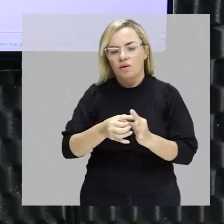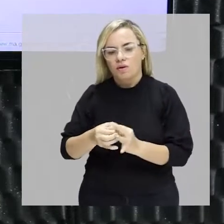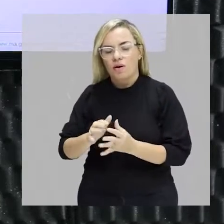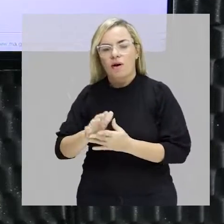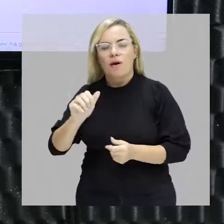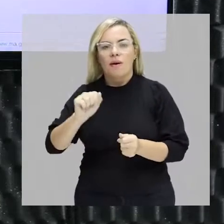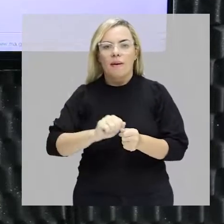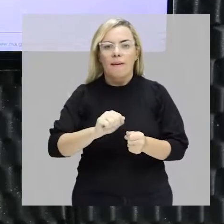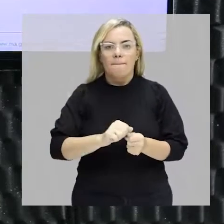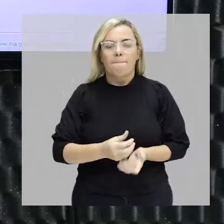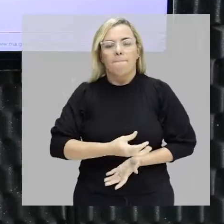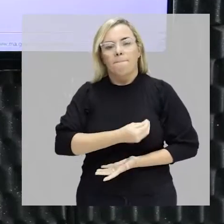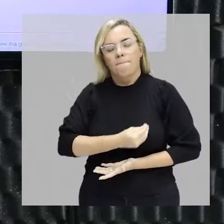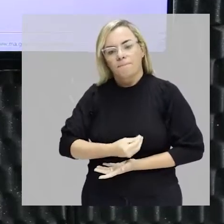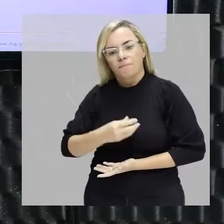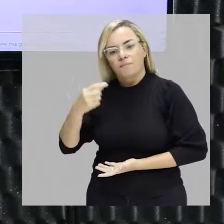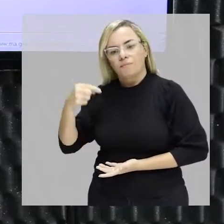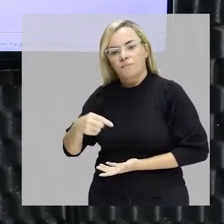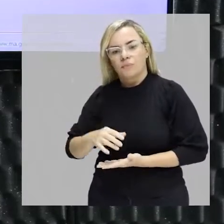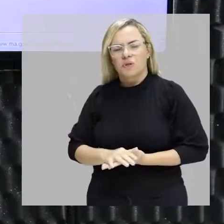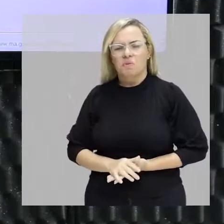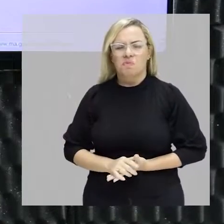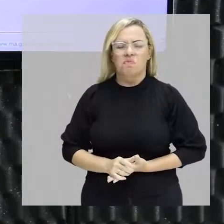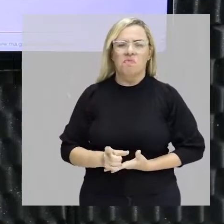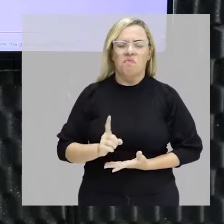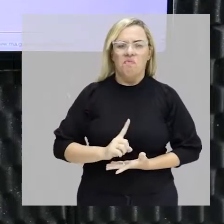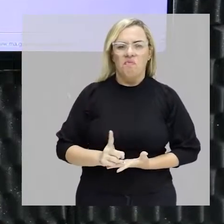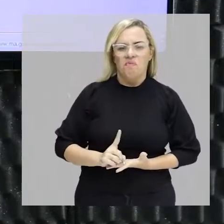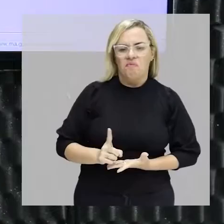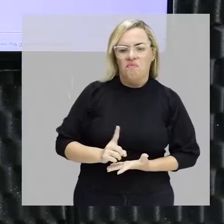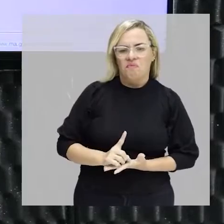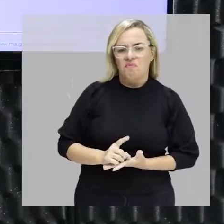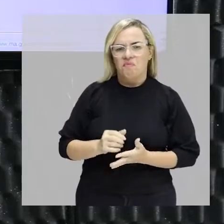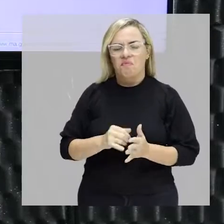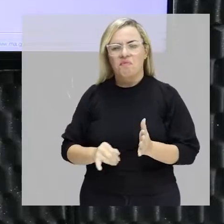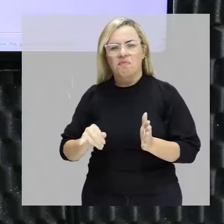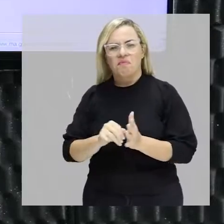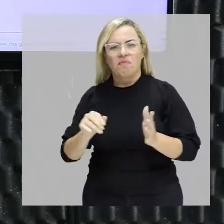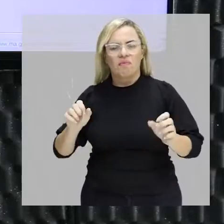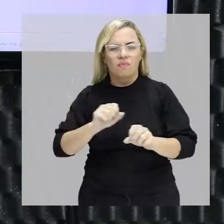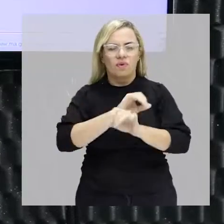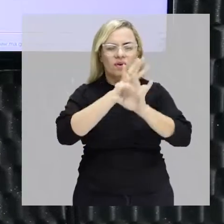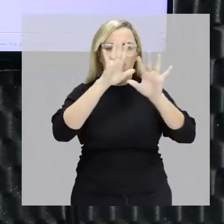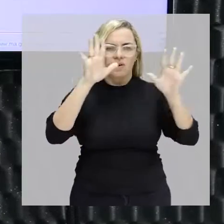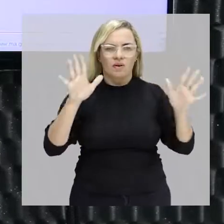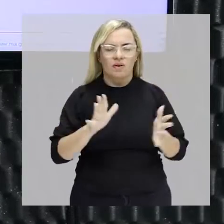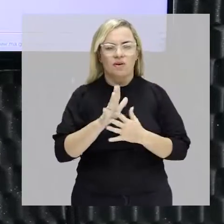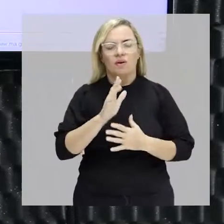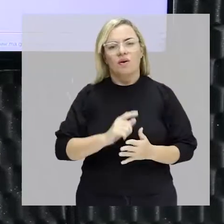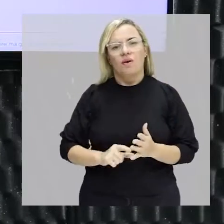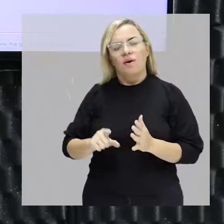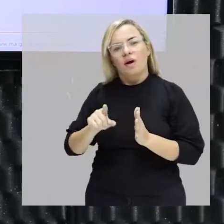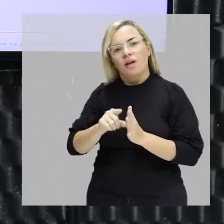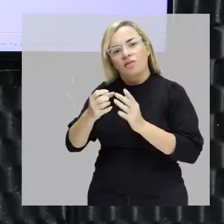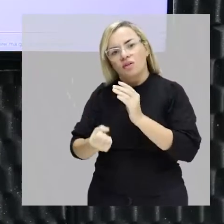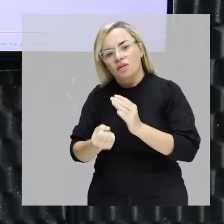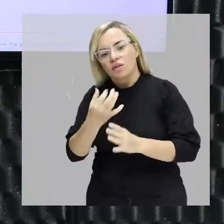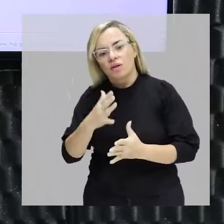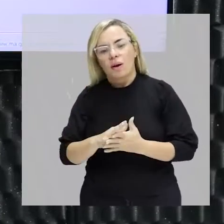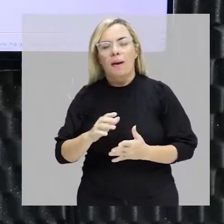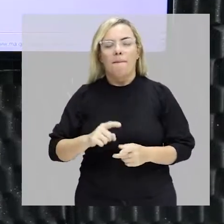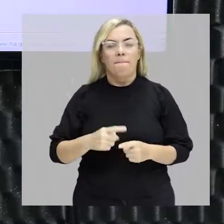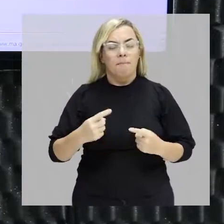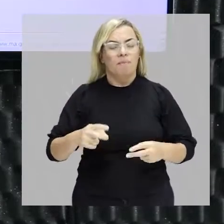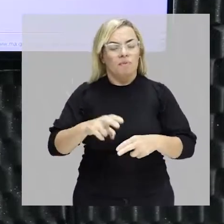faz presente, muito embora a gente não, vamos dizer assim, identifique claramente uma lei de formação, mas nem por isso ela deixa de